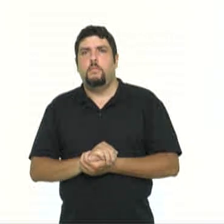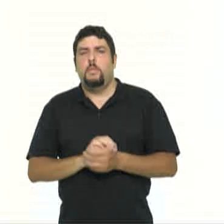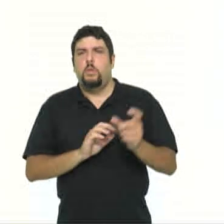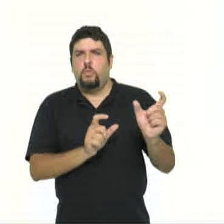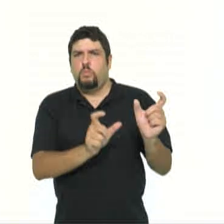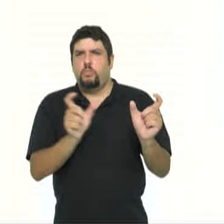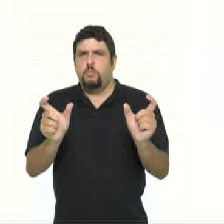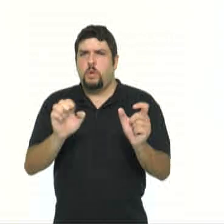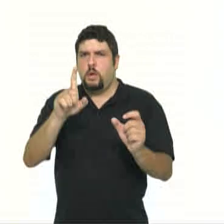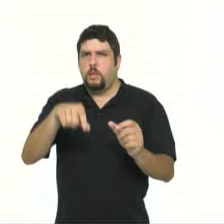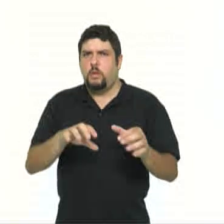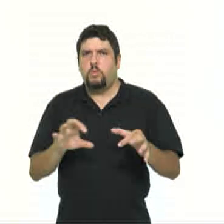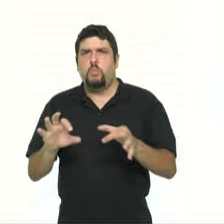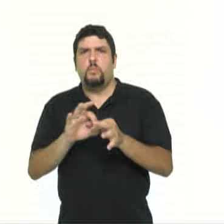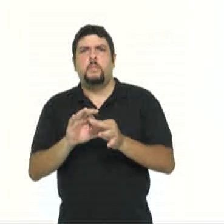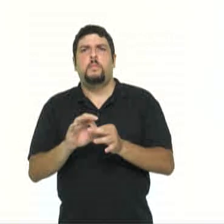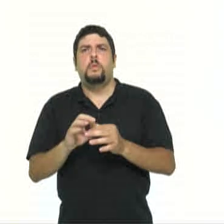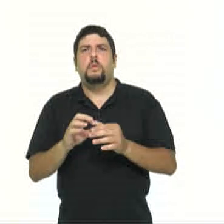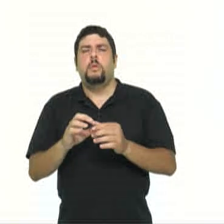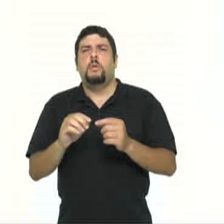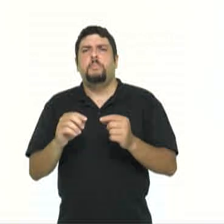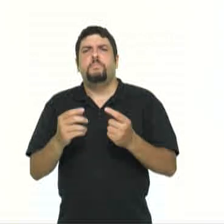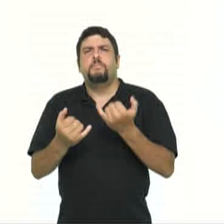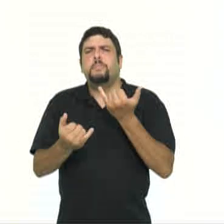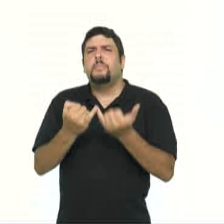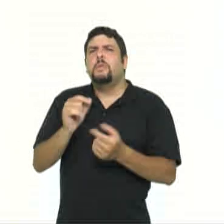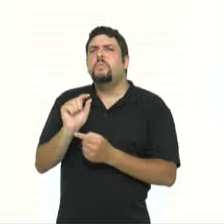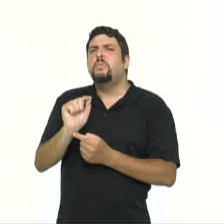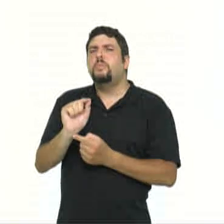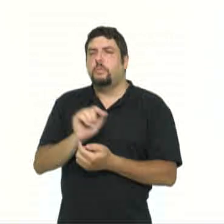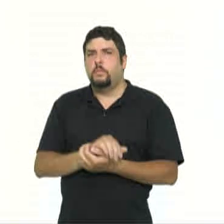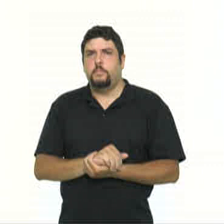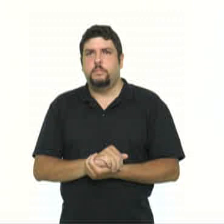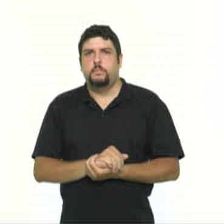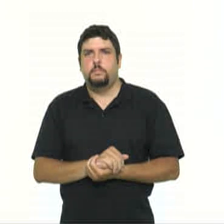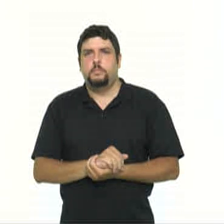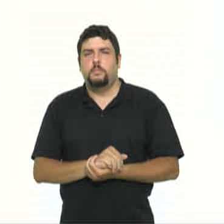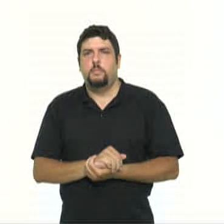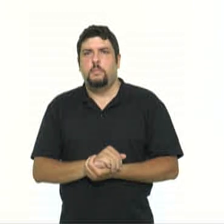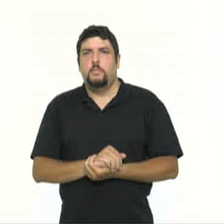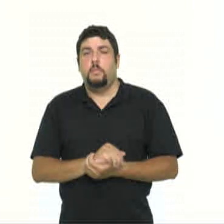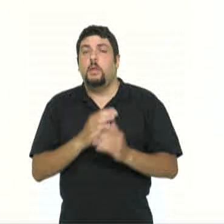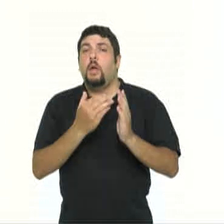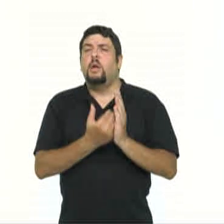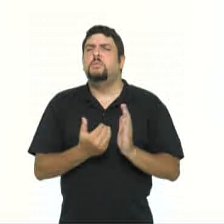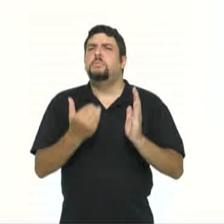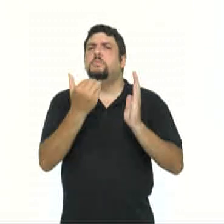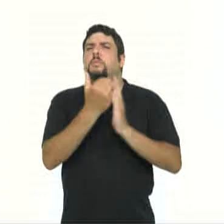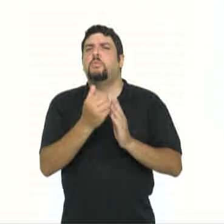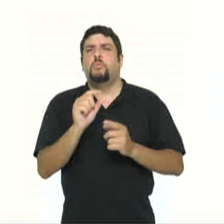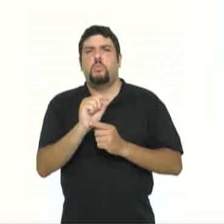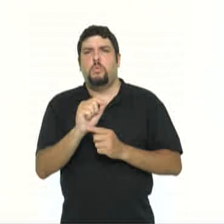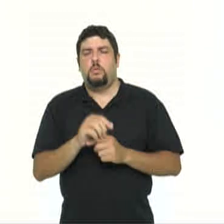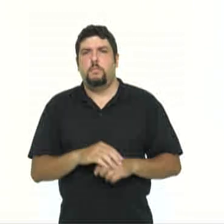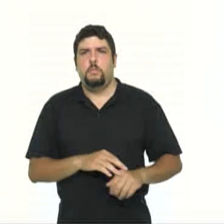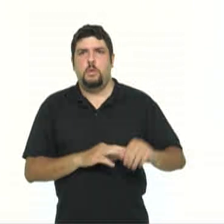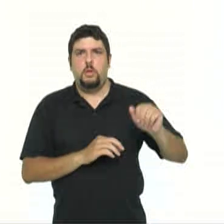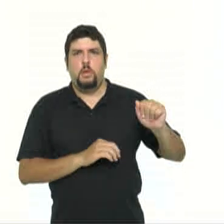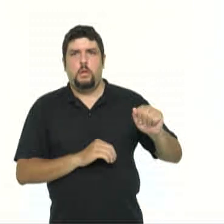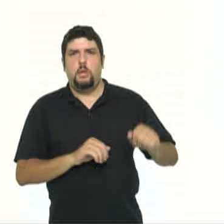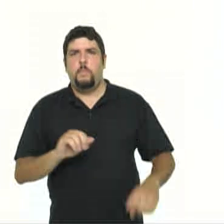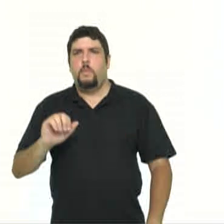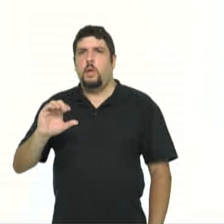no texto, elas dão ideia de quê, pessoal? Quando eu digo além do mais, ela dá a ideia de